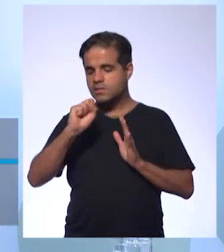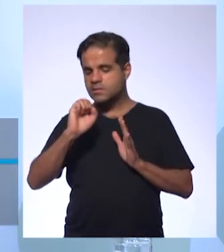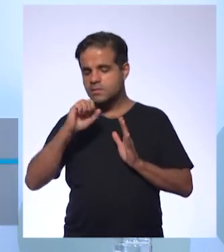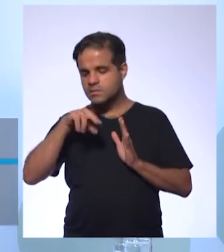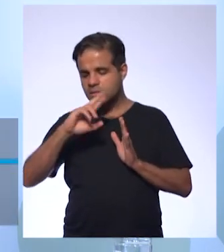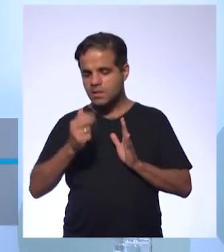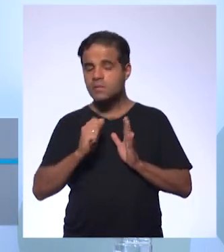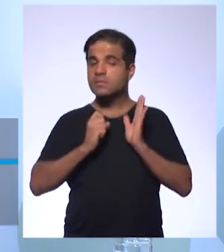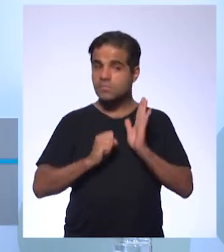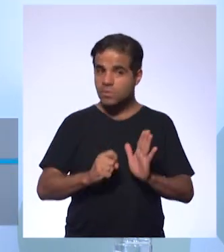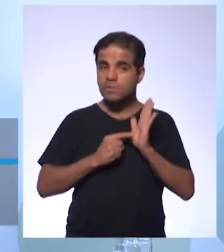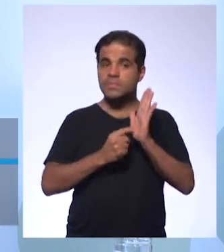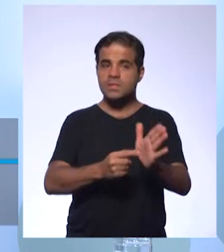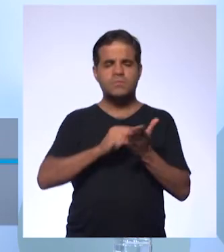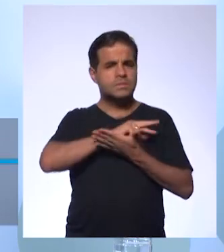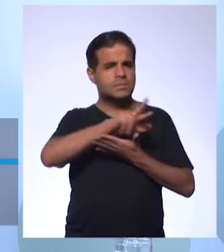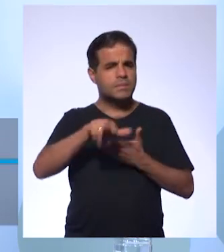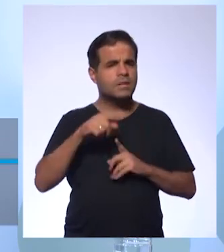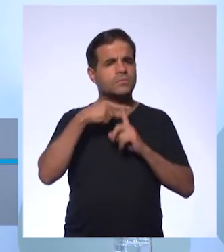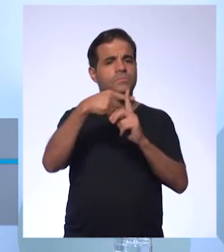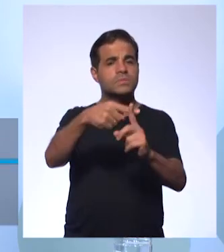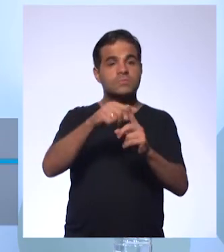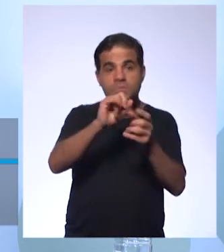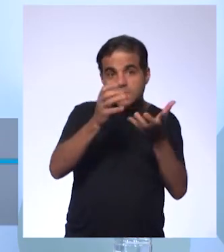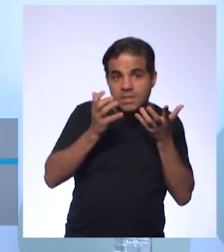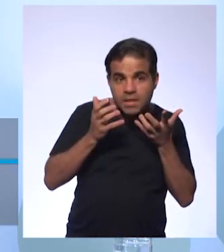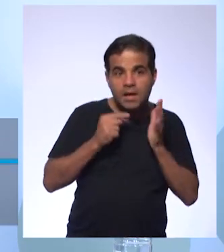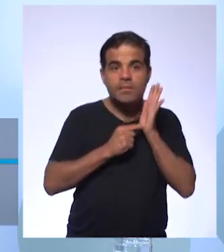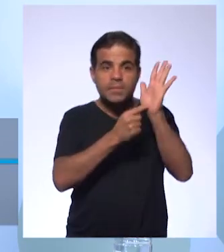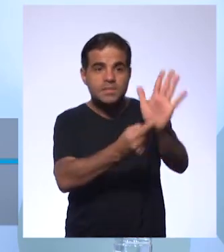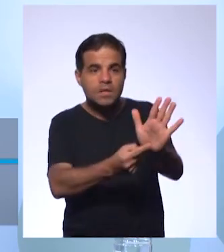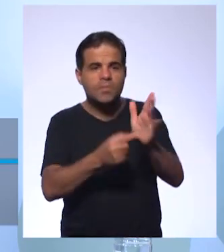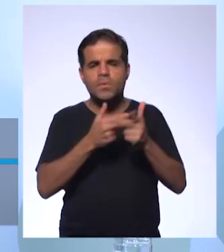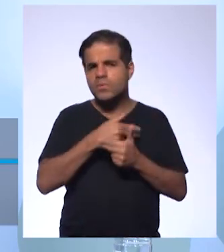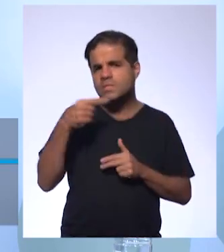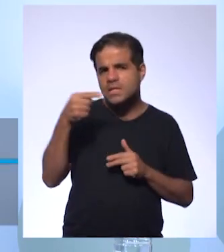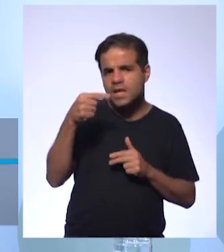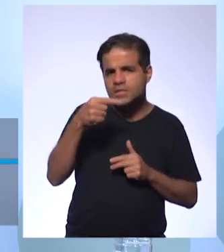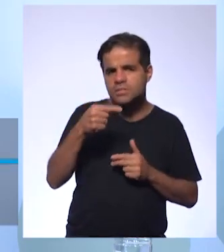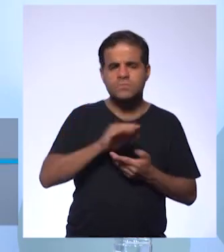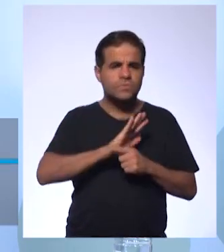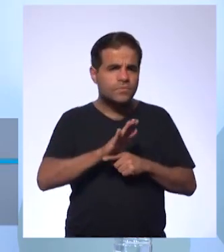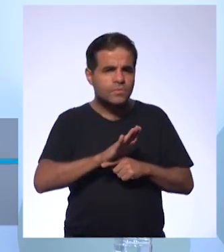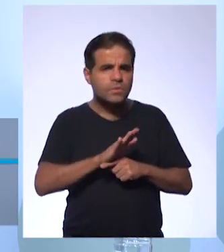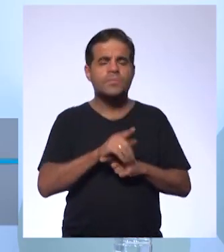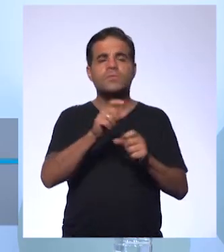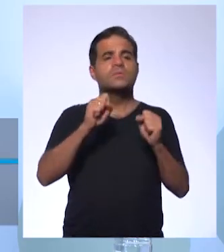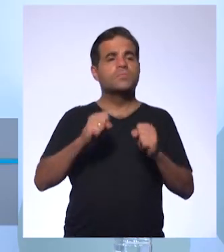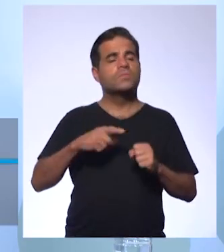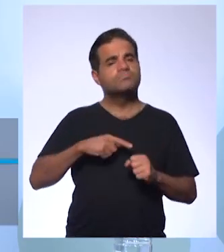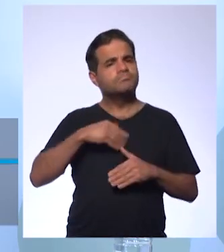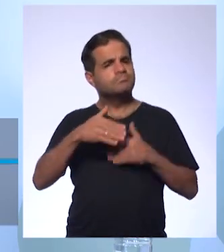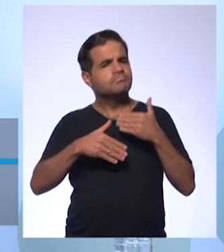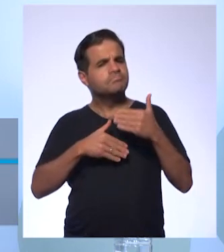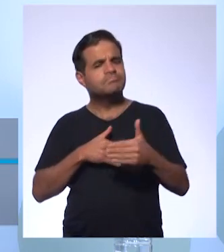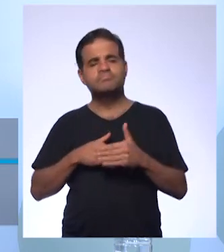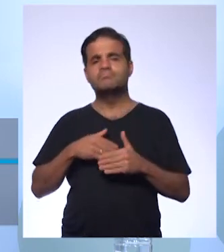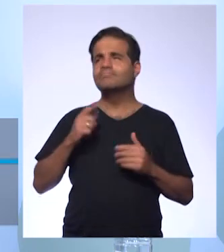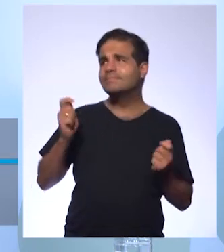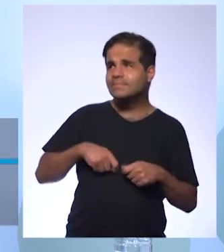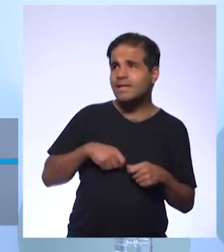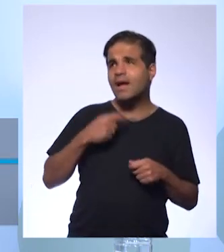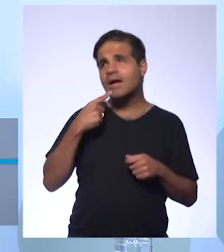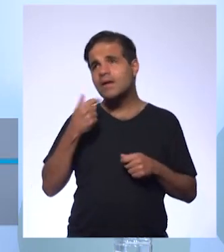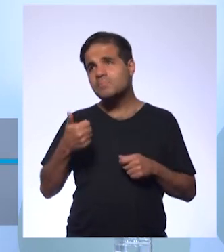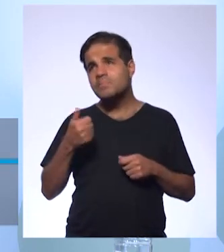apresentar ali os aspectos positivos e, se quiser, apresentar também algum negativo do filme, mas aí você vai ter a tendência de vale a pena, não